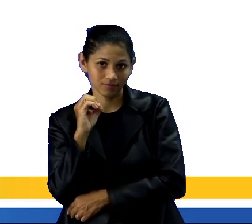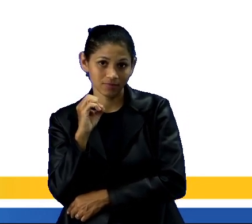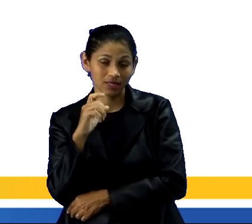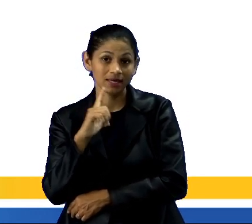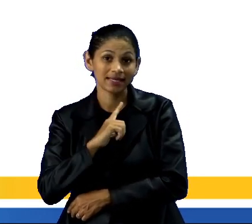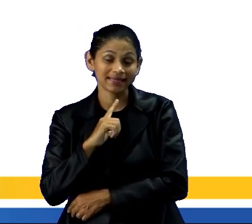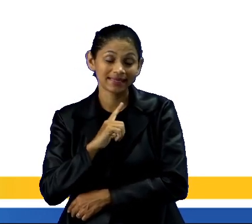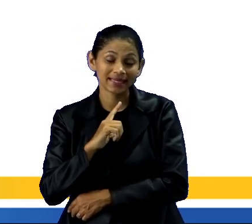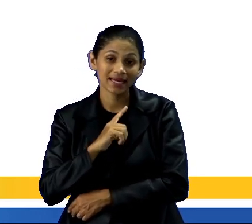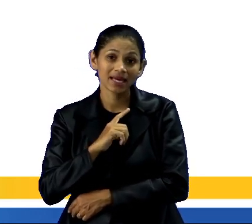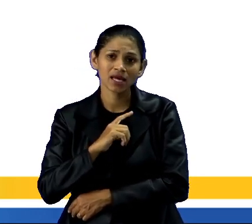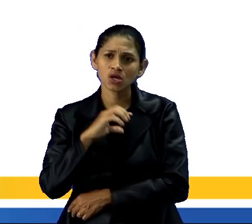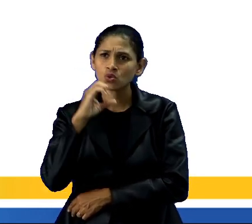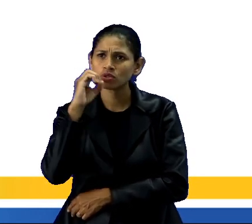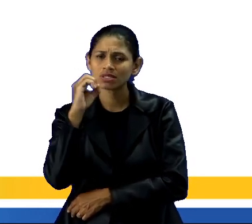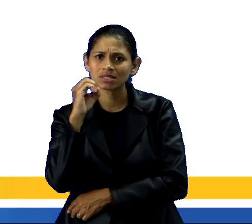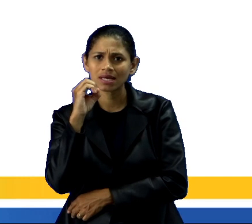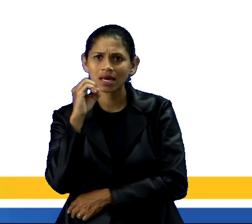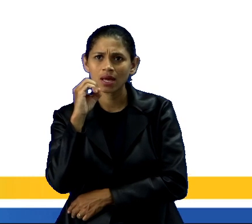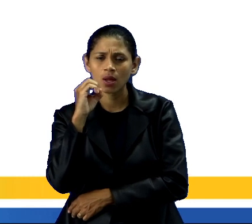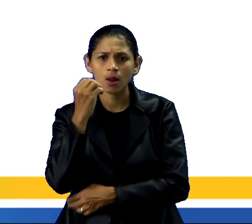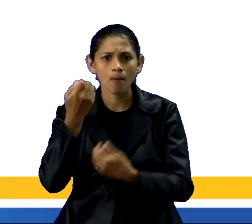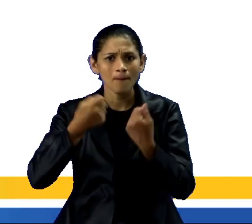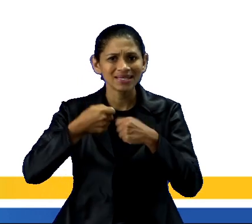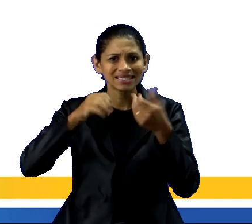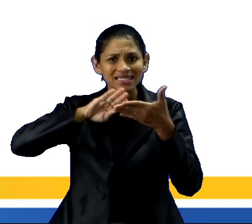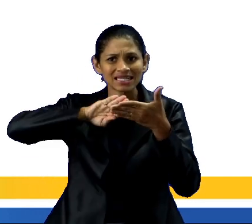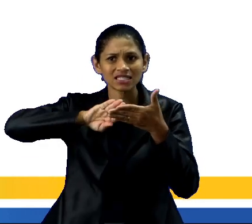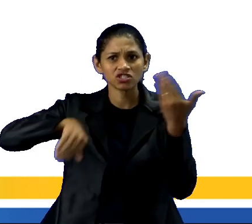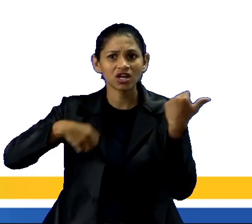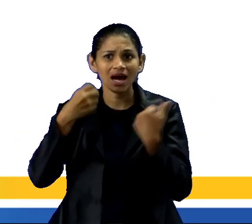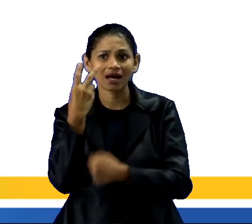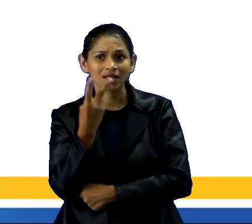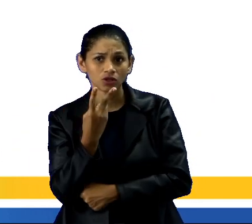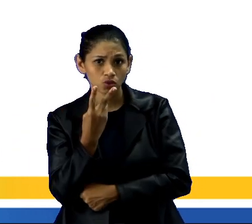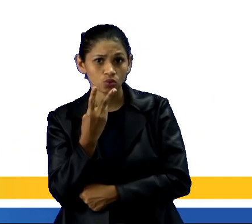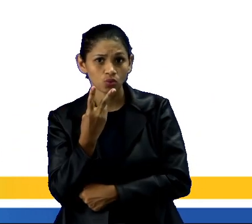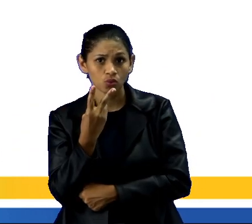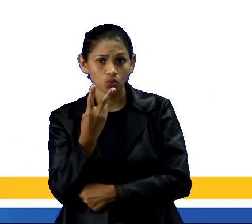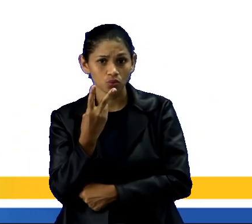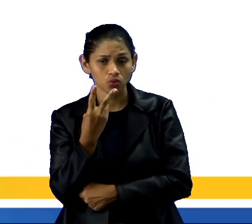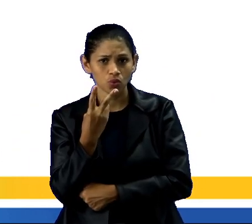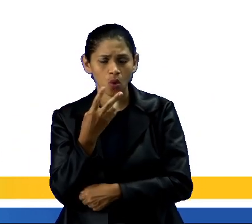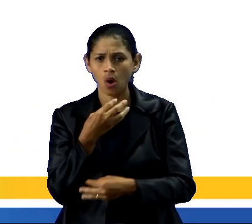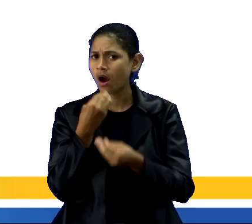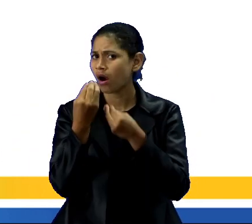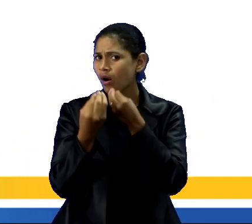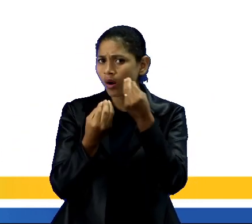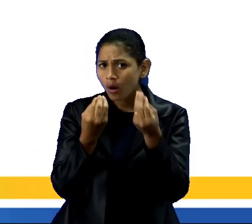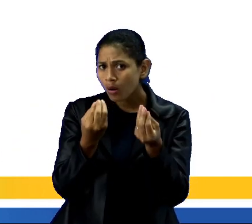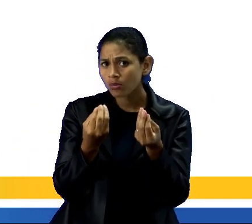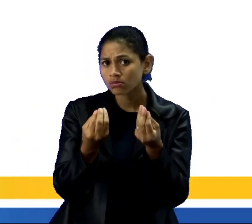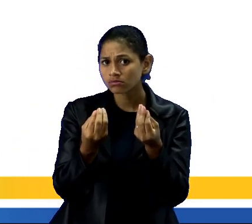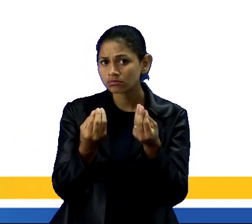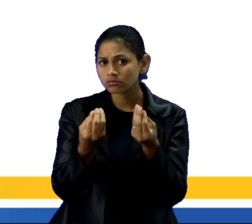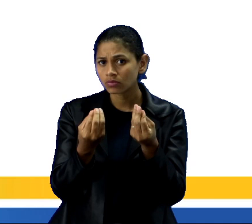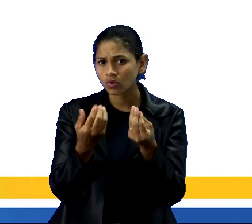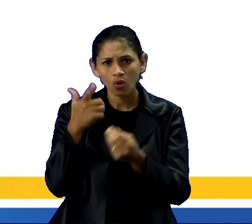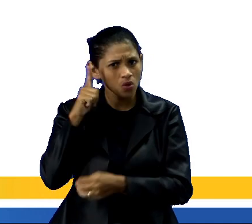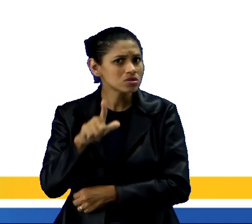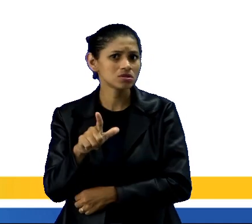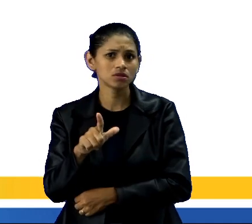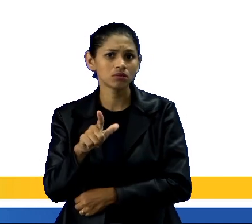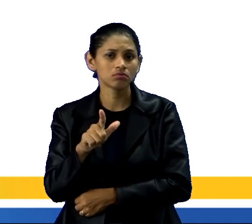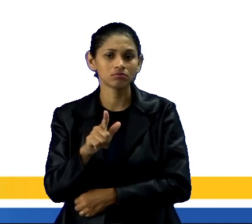preciso subtrair 2. Como a gente fala popularmente, eu preciso tirar 2 de zero. Eu